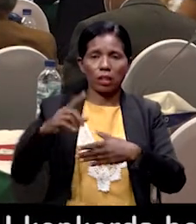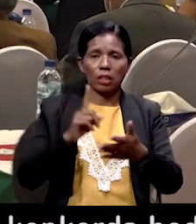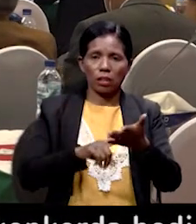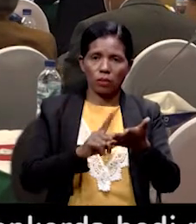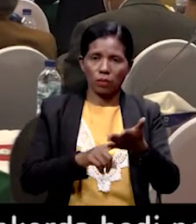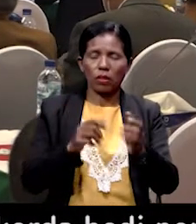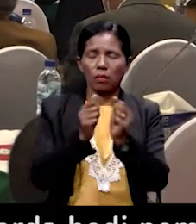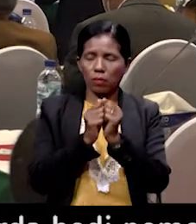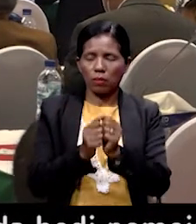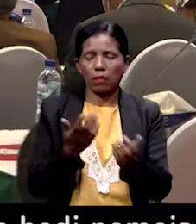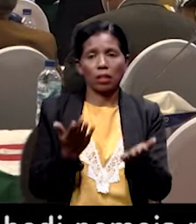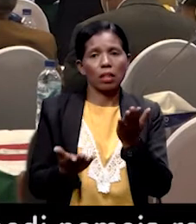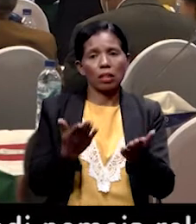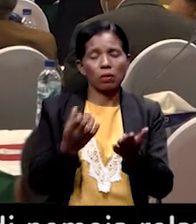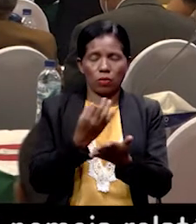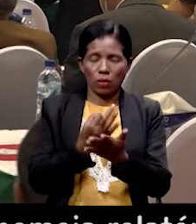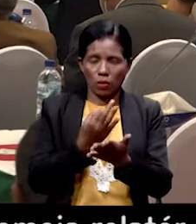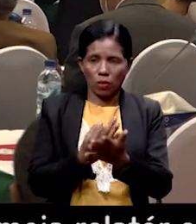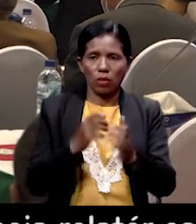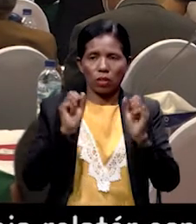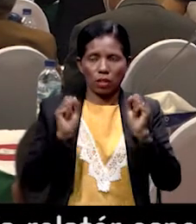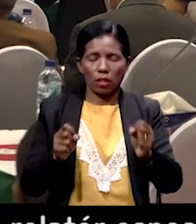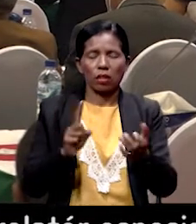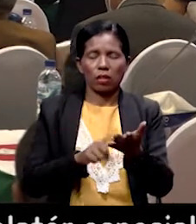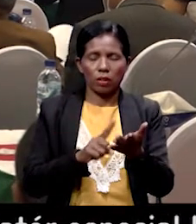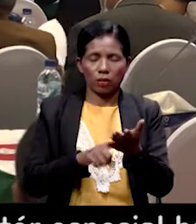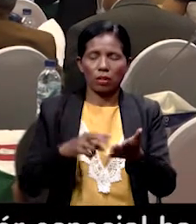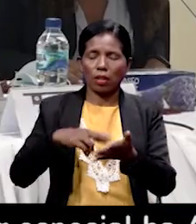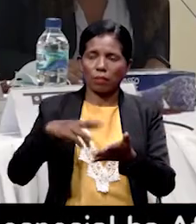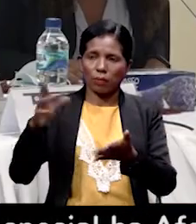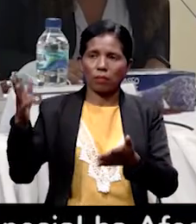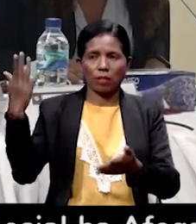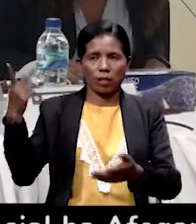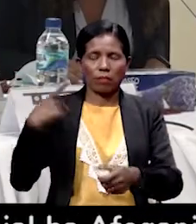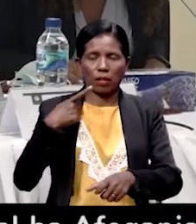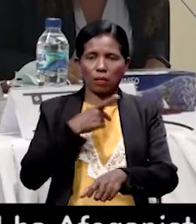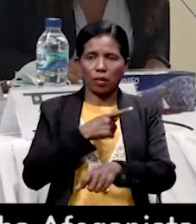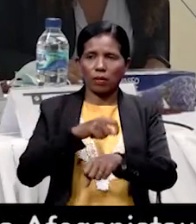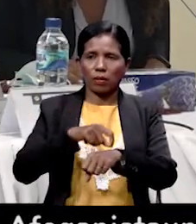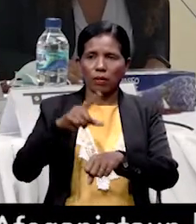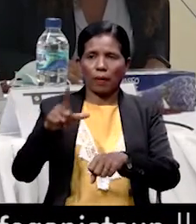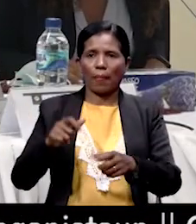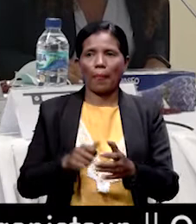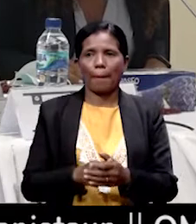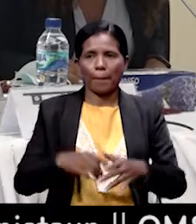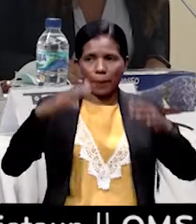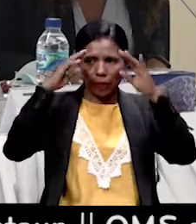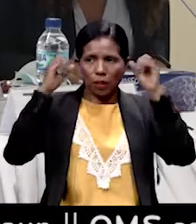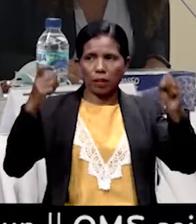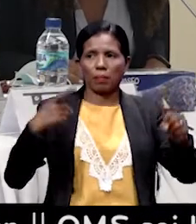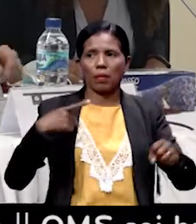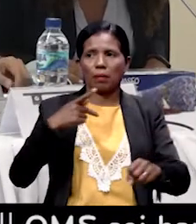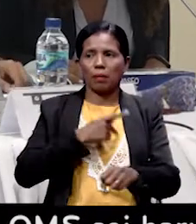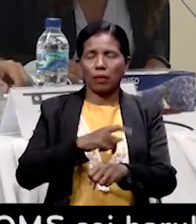ho diteto orsamento refere antes discute no aprova ia Parlamento Nasional. E a abertura, Presidente do Parlamento